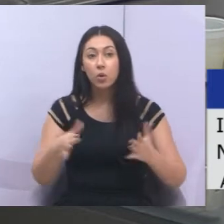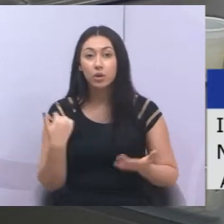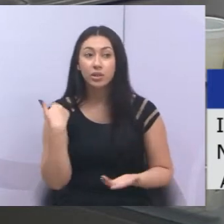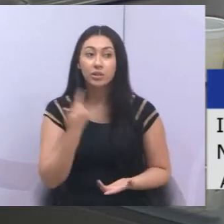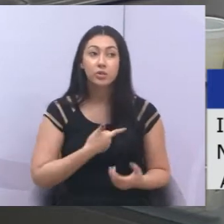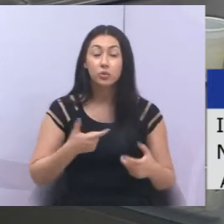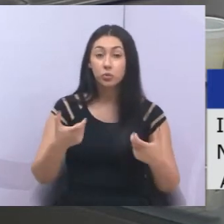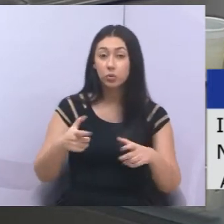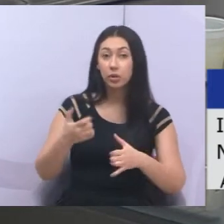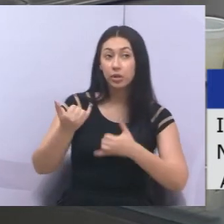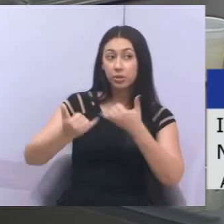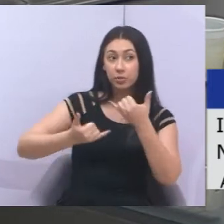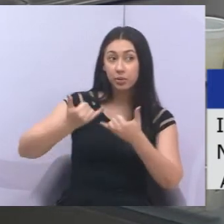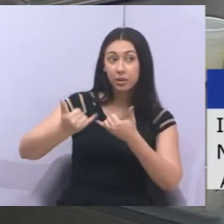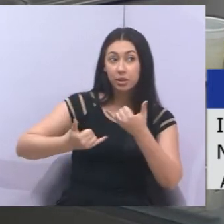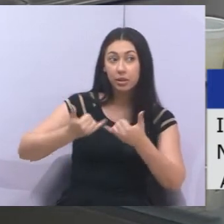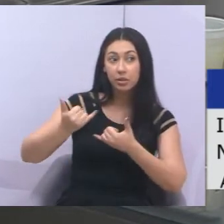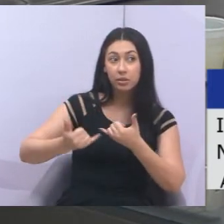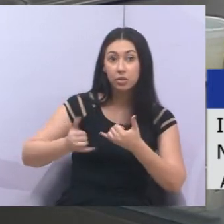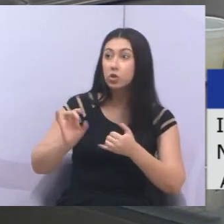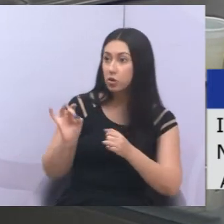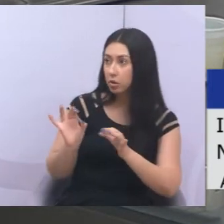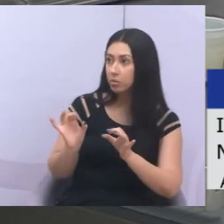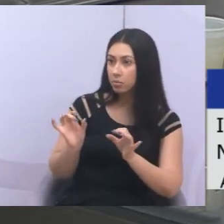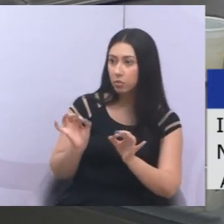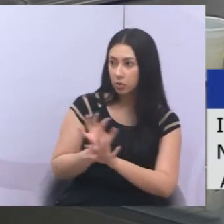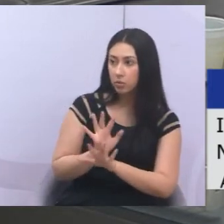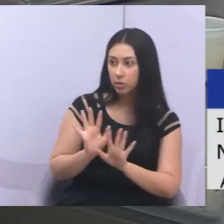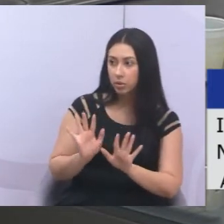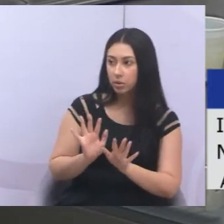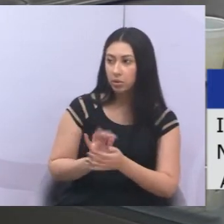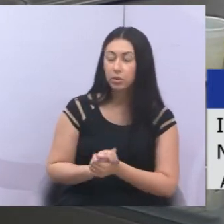de brincadeira, de jogo, pode concluir? Já deu tempo?